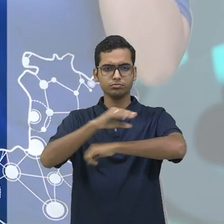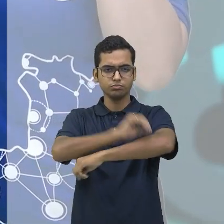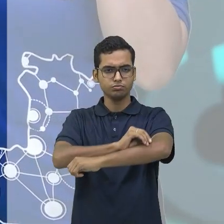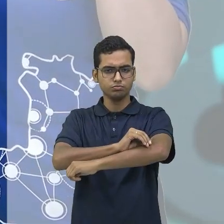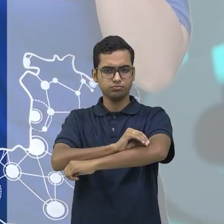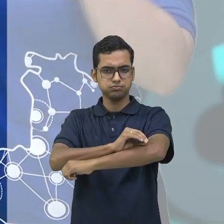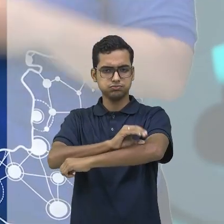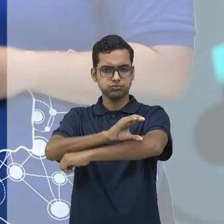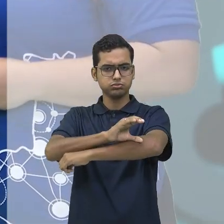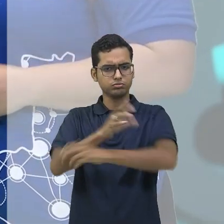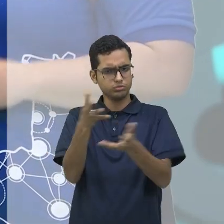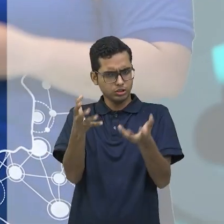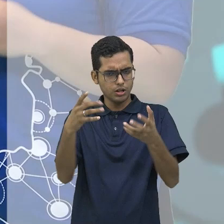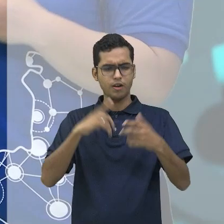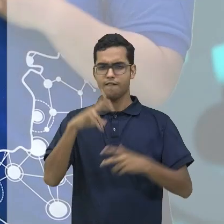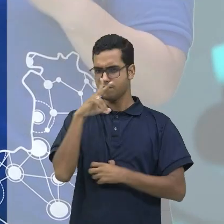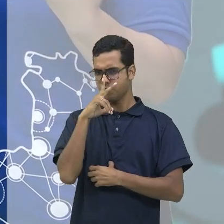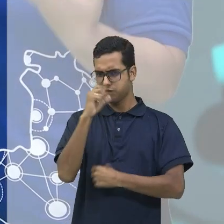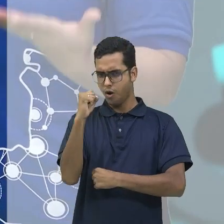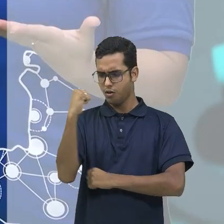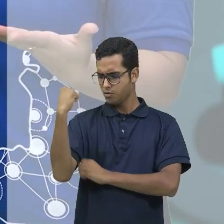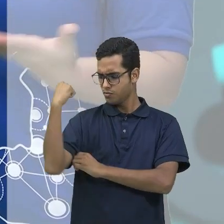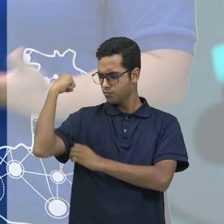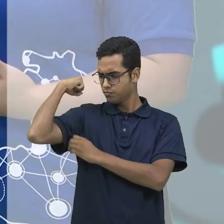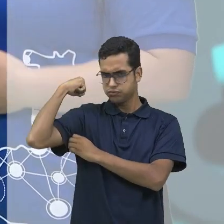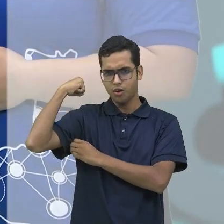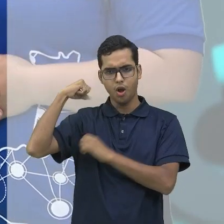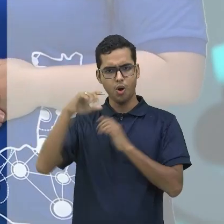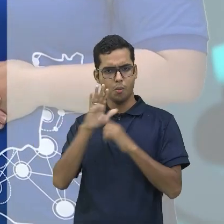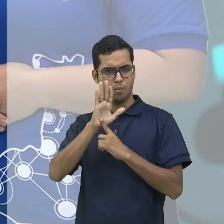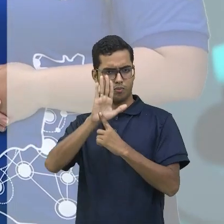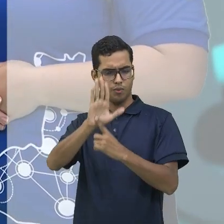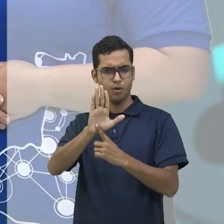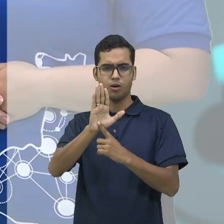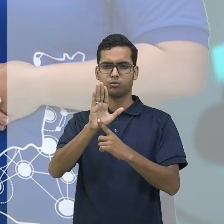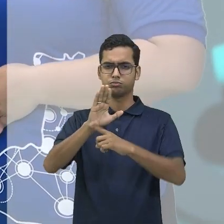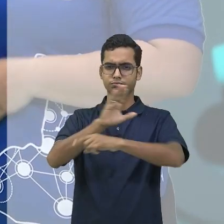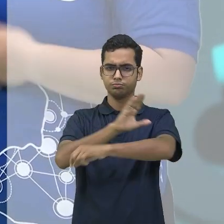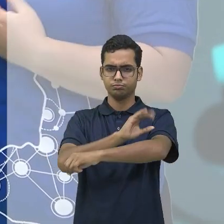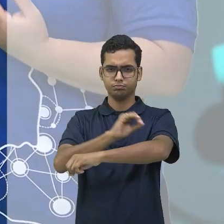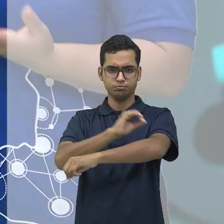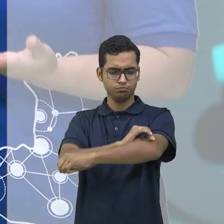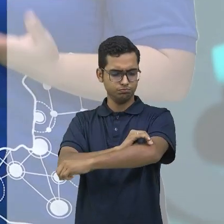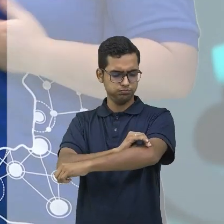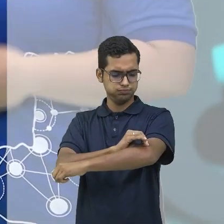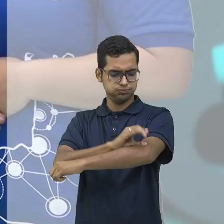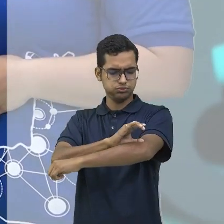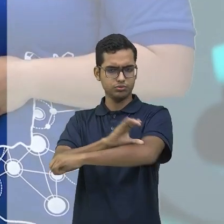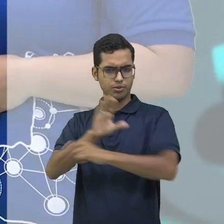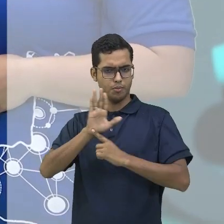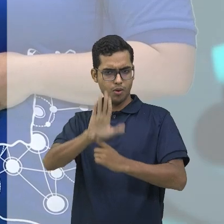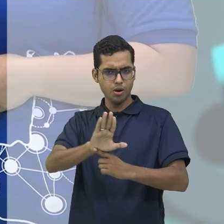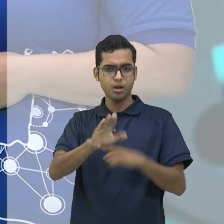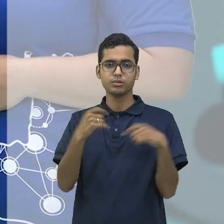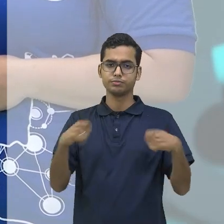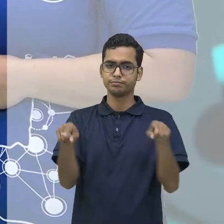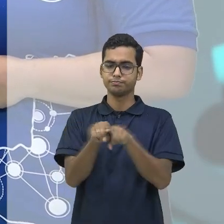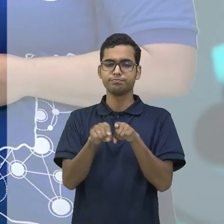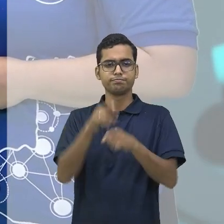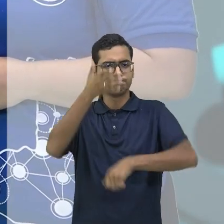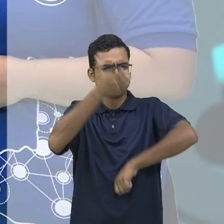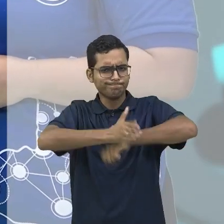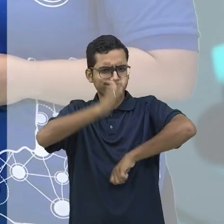ficar forte, com a musculatura aparente, você tem que se dedicar aí, se entregar à musculação, tá